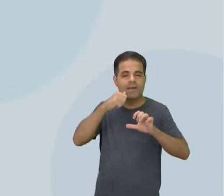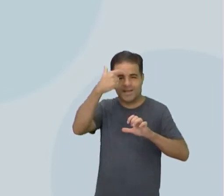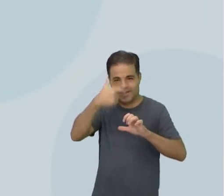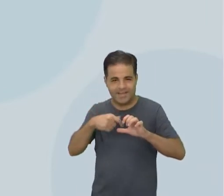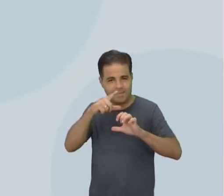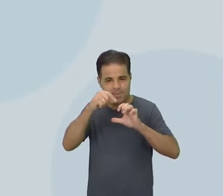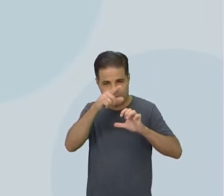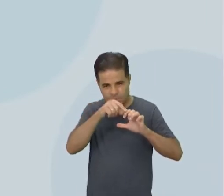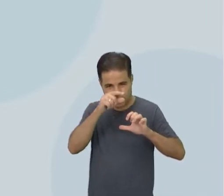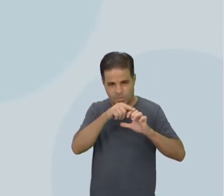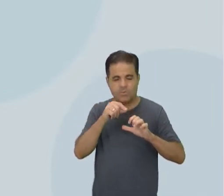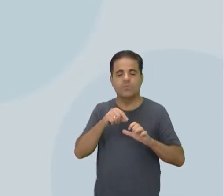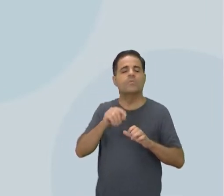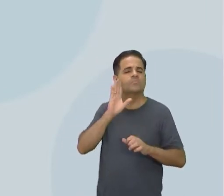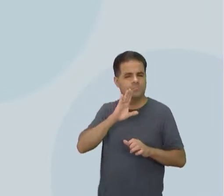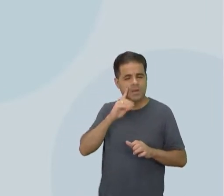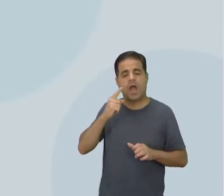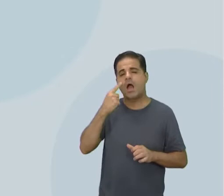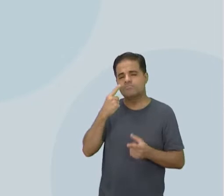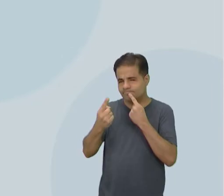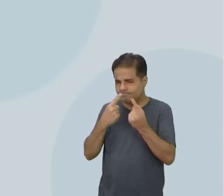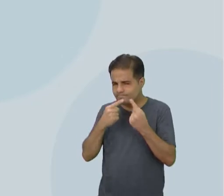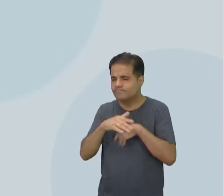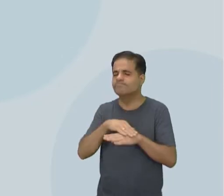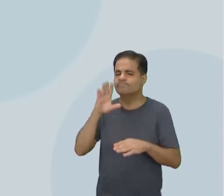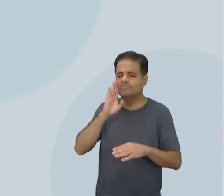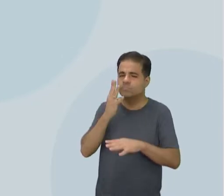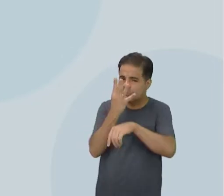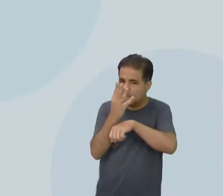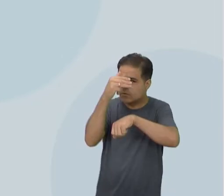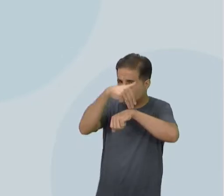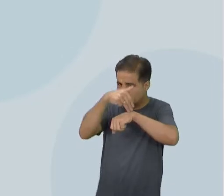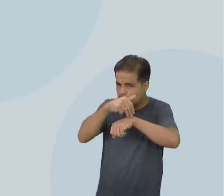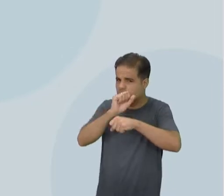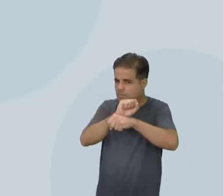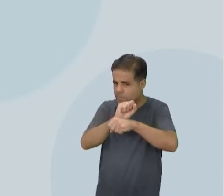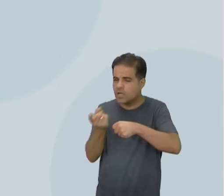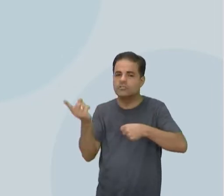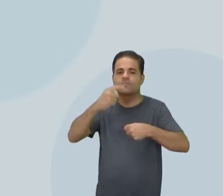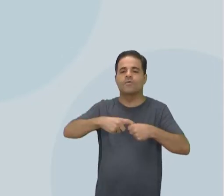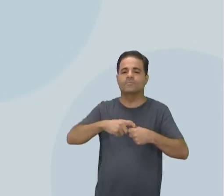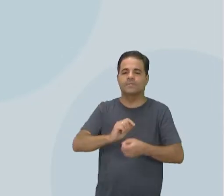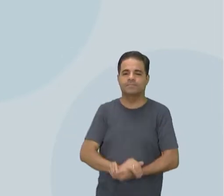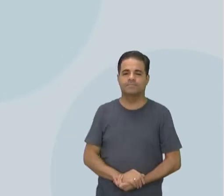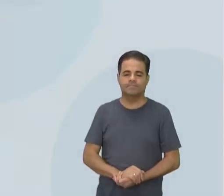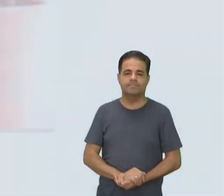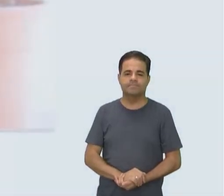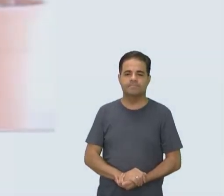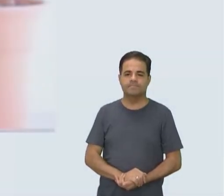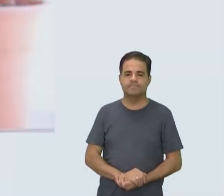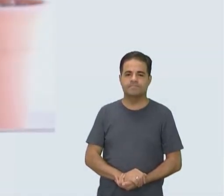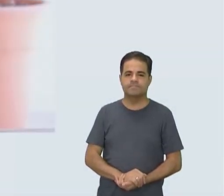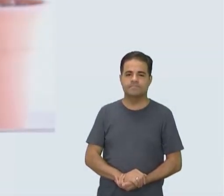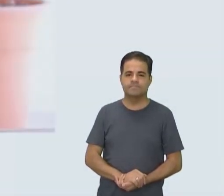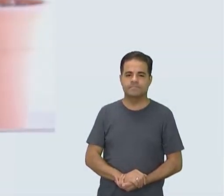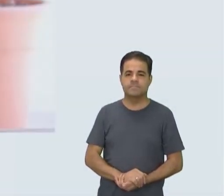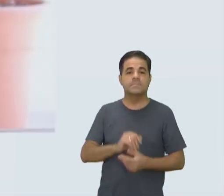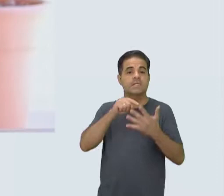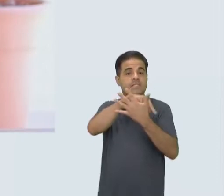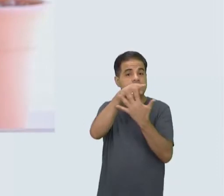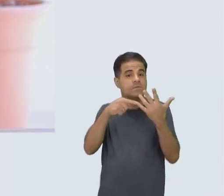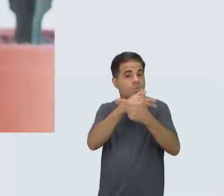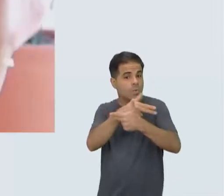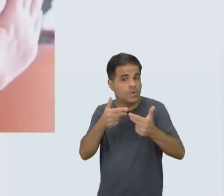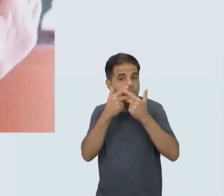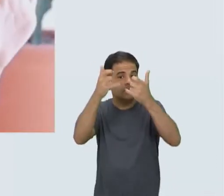conosco aí, muito legal. Assista um vídeo aí, rapidinho, 4 minutinhos, a gente já volta. Essas 5 coisas que eu vou falar pra vocês